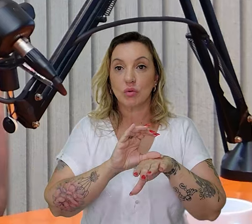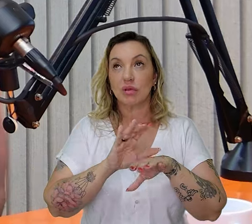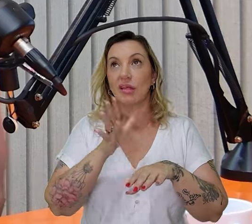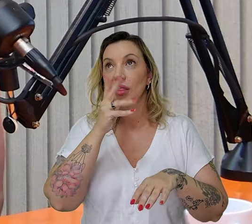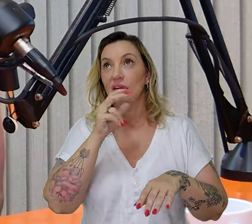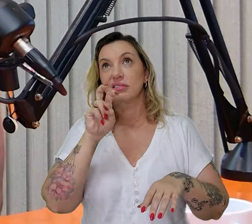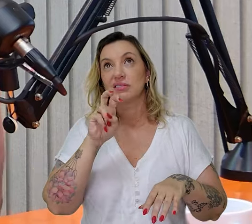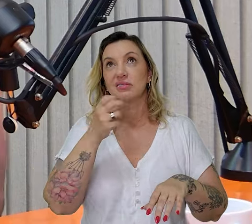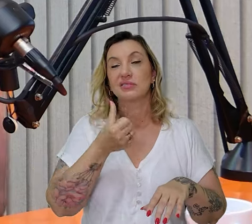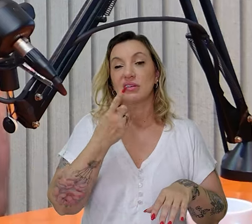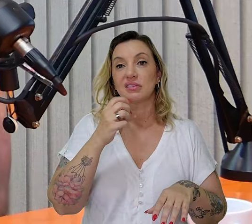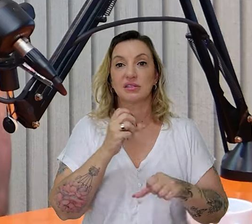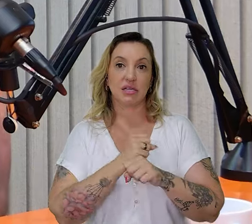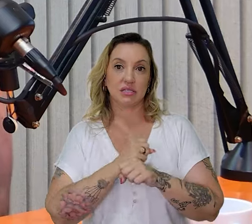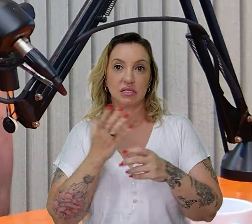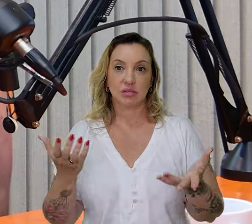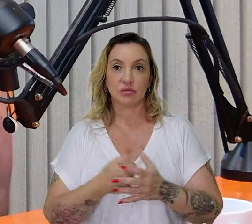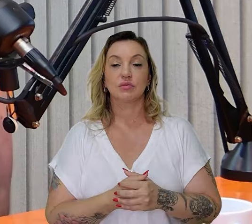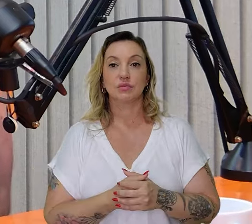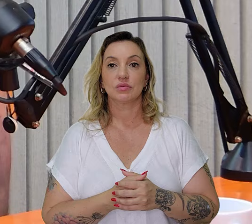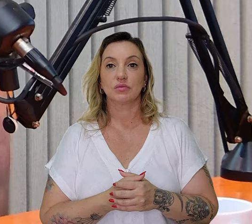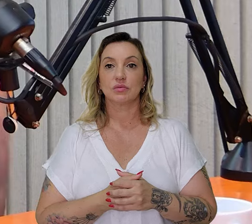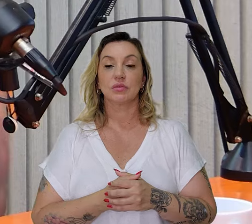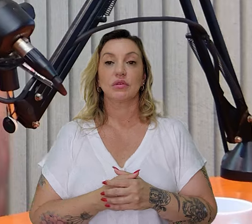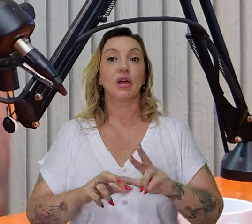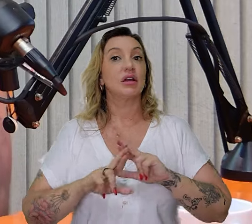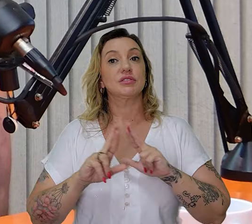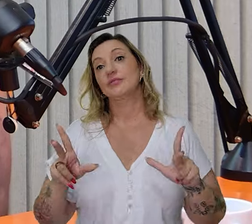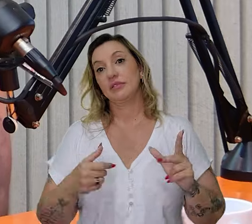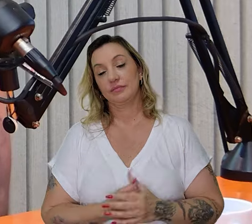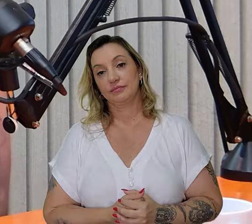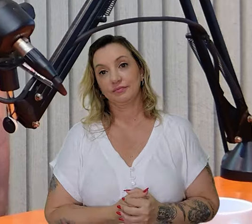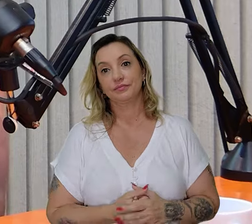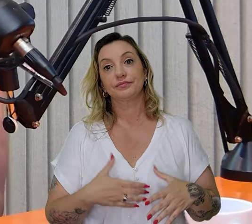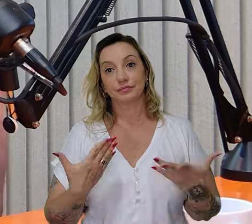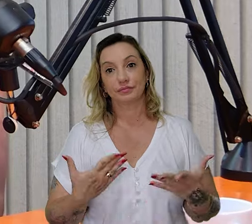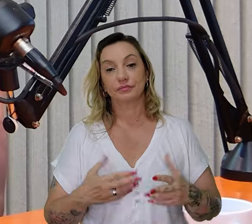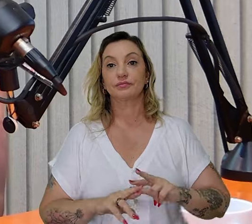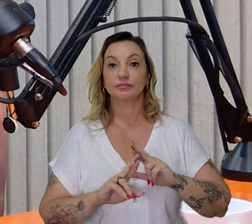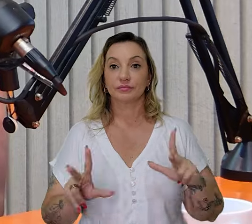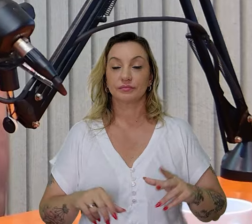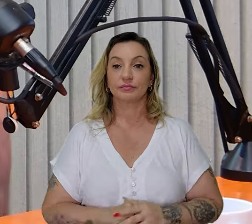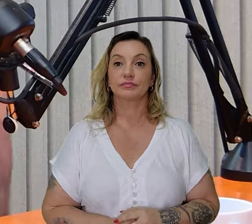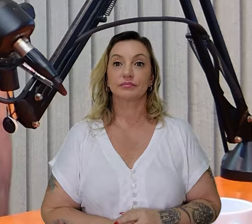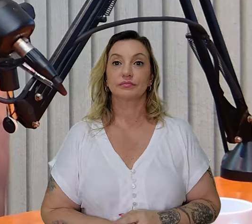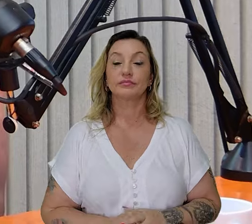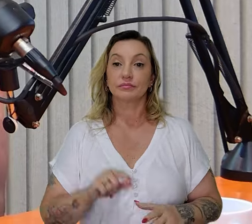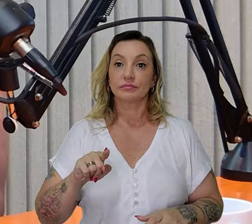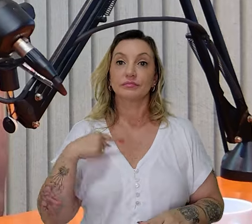anos você tá fazendo um contas serviço né então isso é uma diferença muito grande e aí com isso a gente vou te dar um